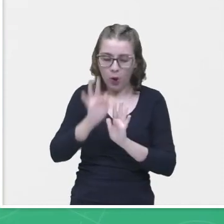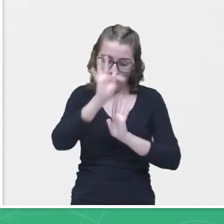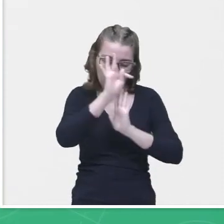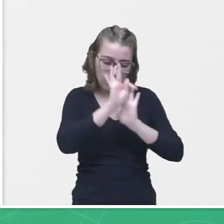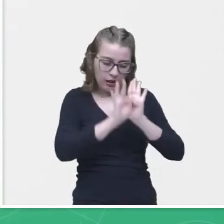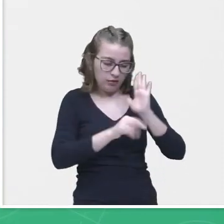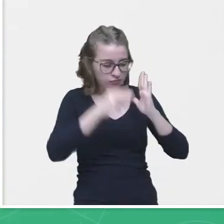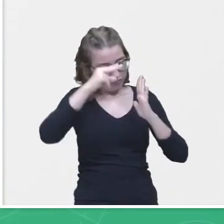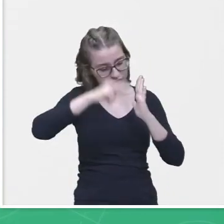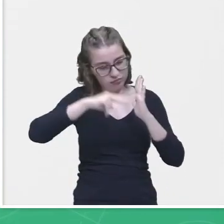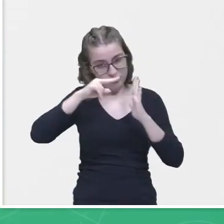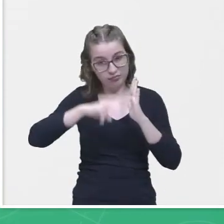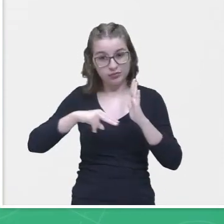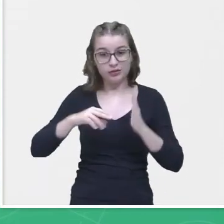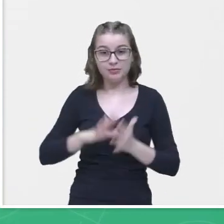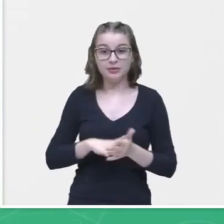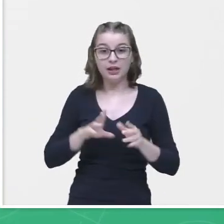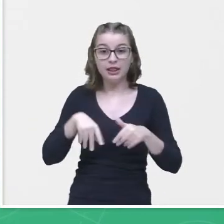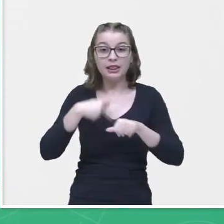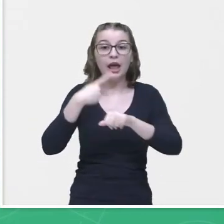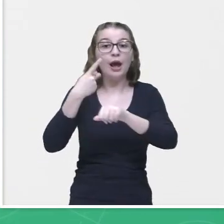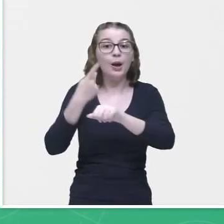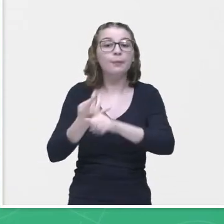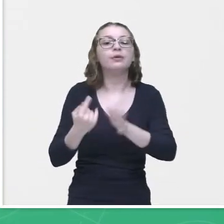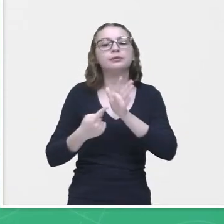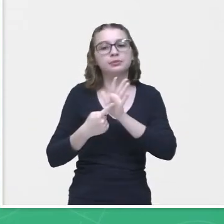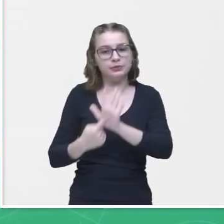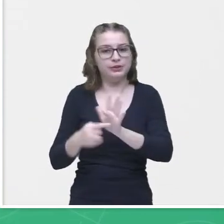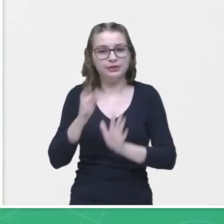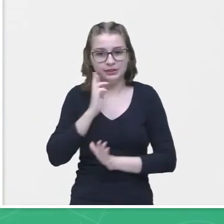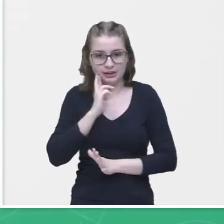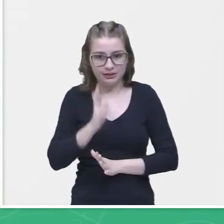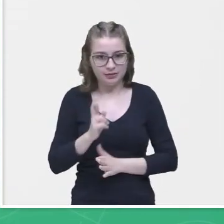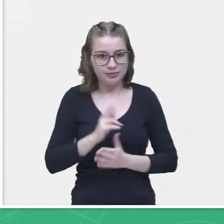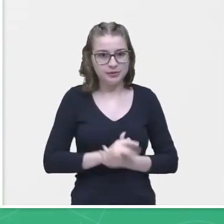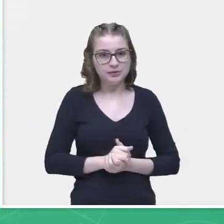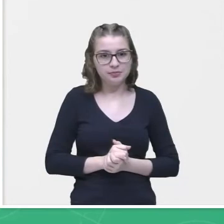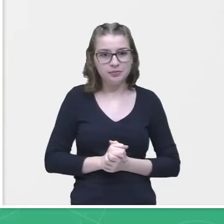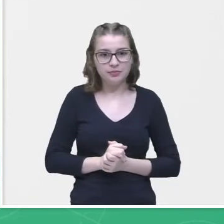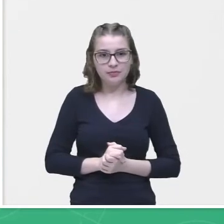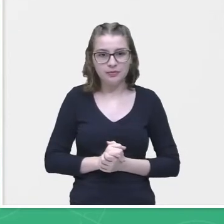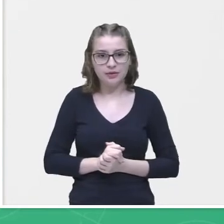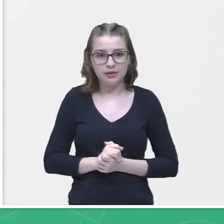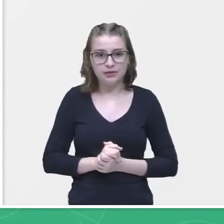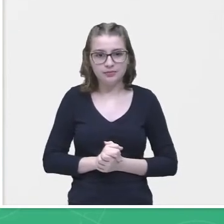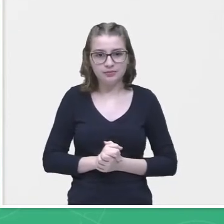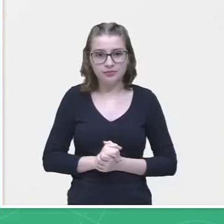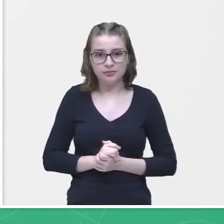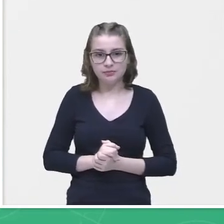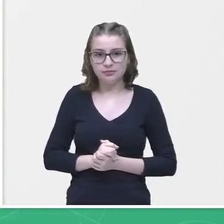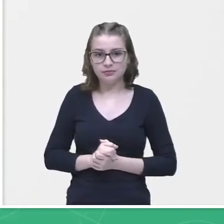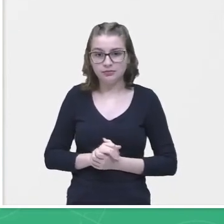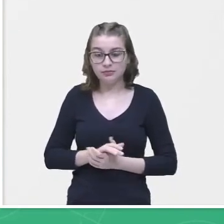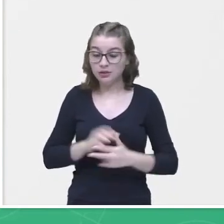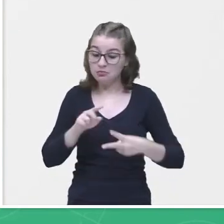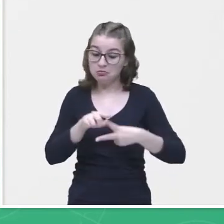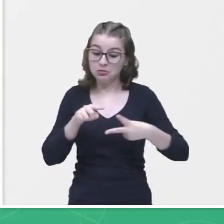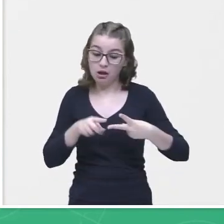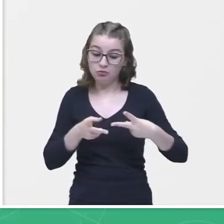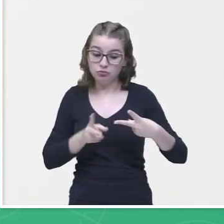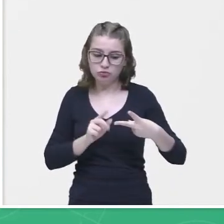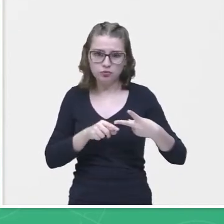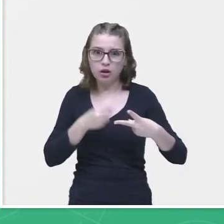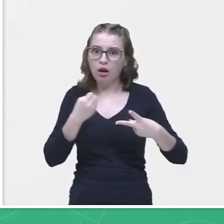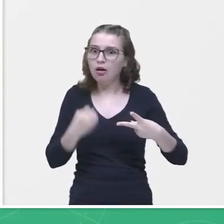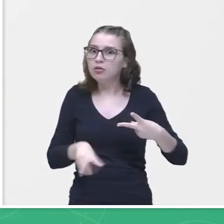e em seguida nós vamos apresentar a resposta, mas está aí, olha, e as duas questões, as duas alternativas continuam acontecendo